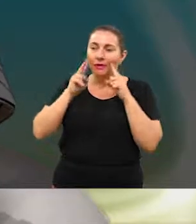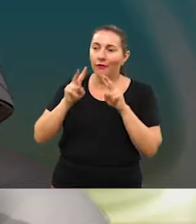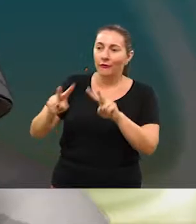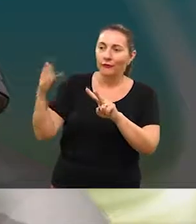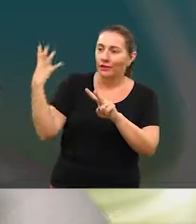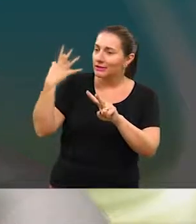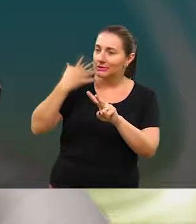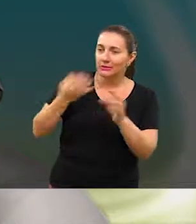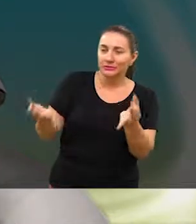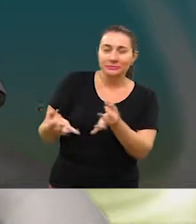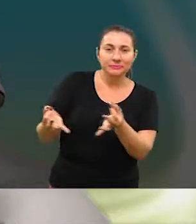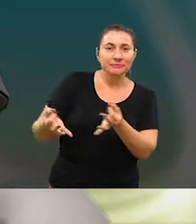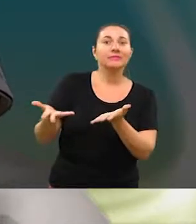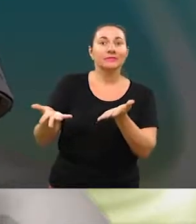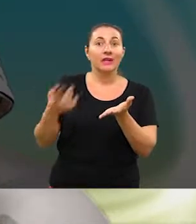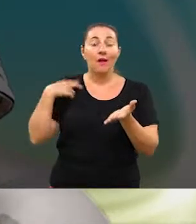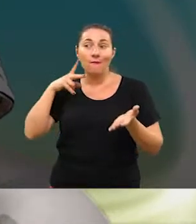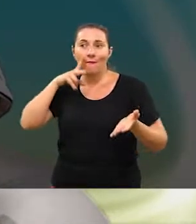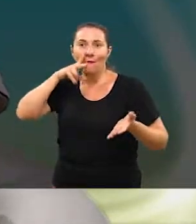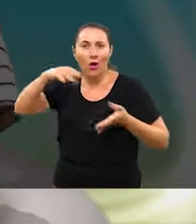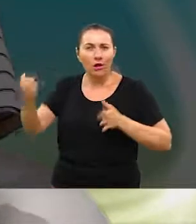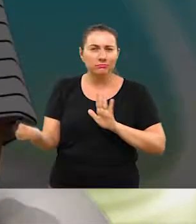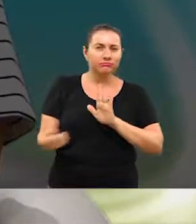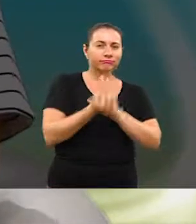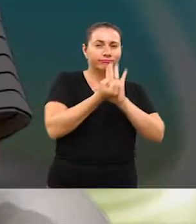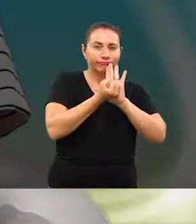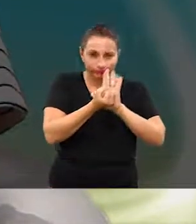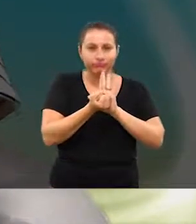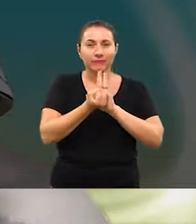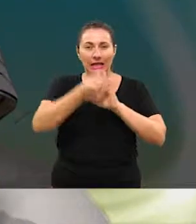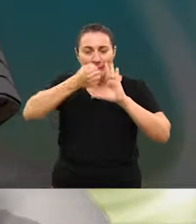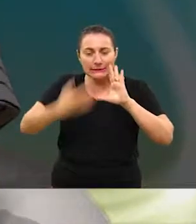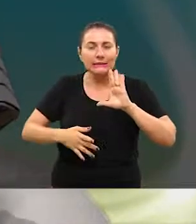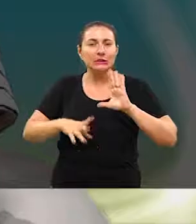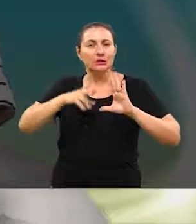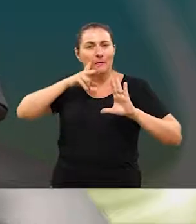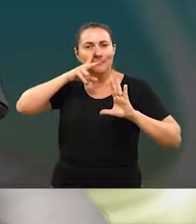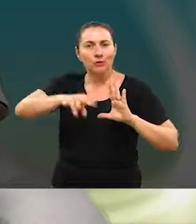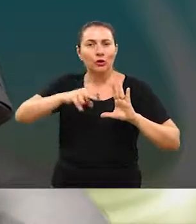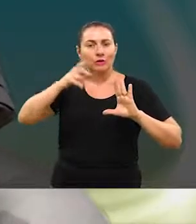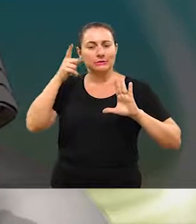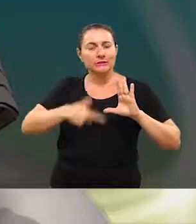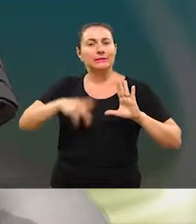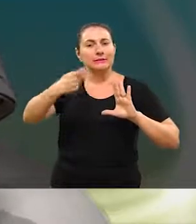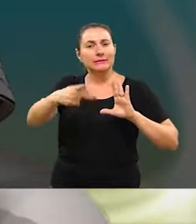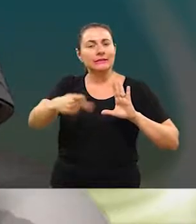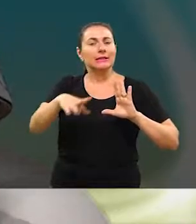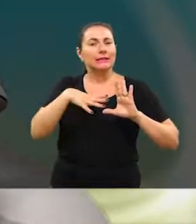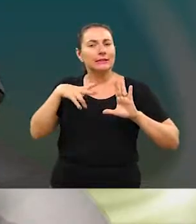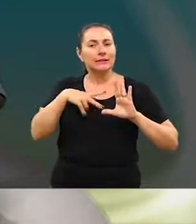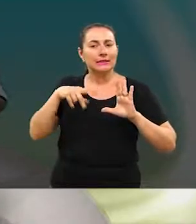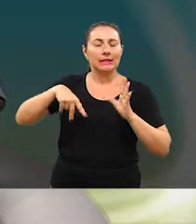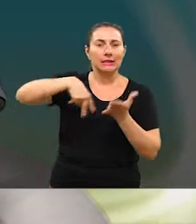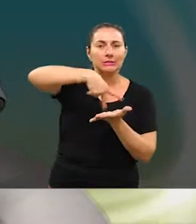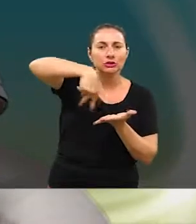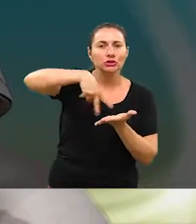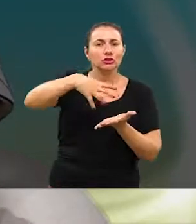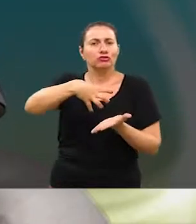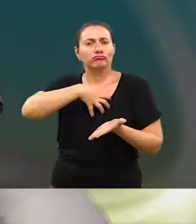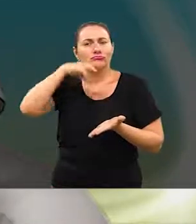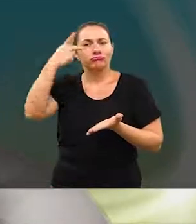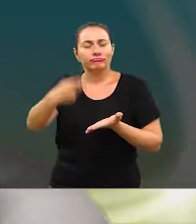muito bonito também de se ver dançar, né? Então, o tango, é muito forte, ele é muito impactante, ele é muito característico. Ele tem uma postura característica, tem passos